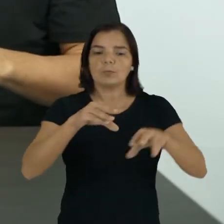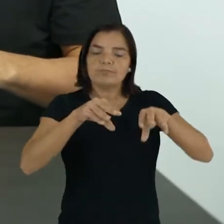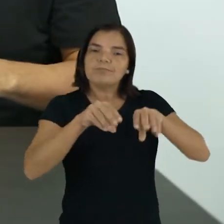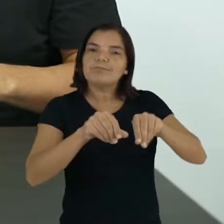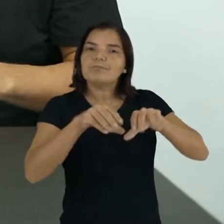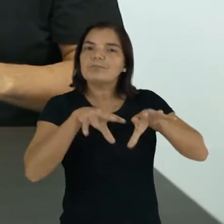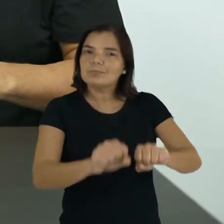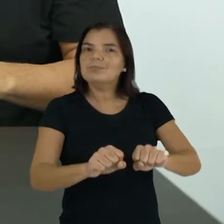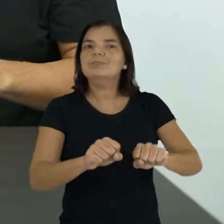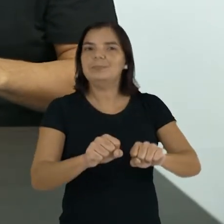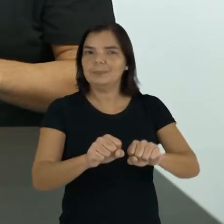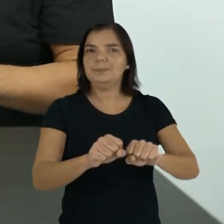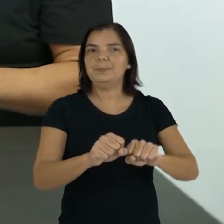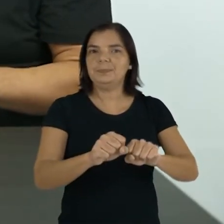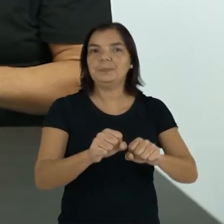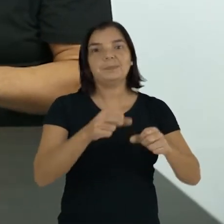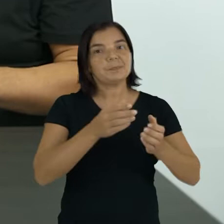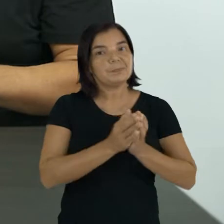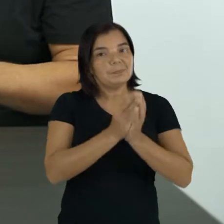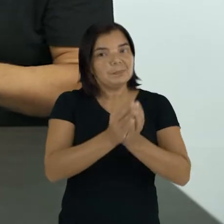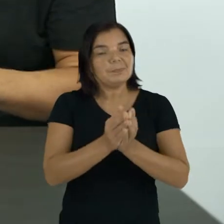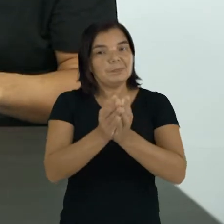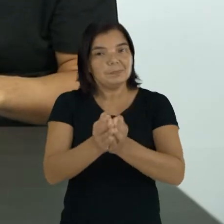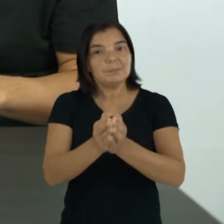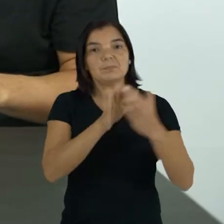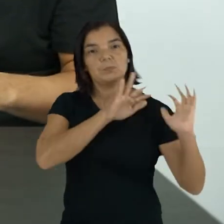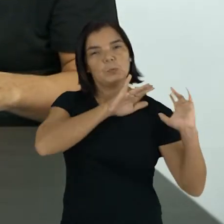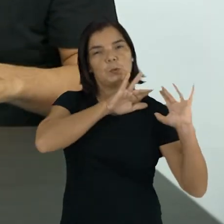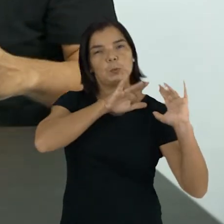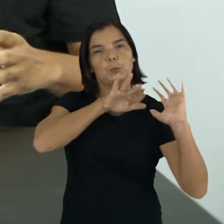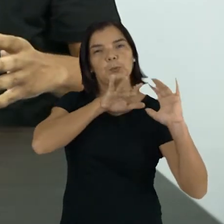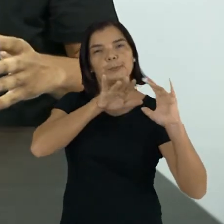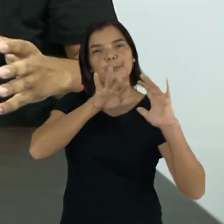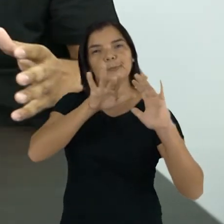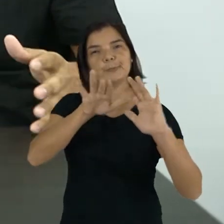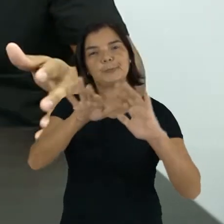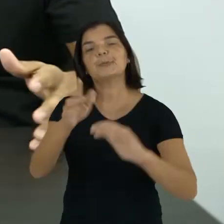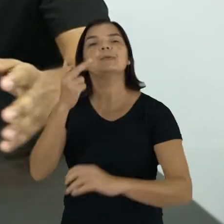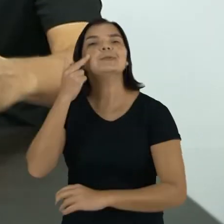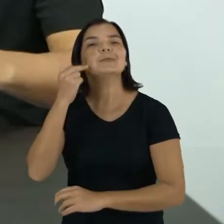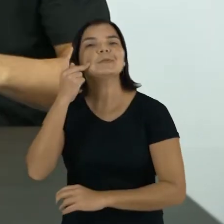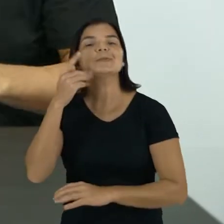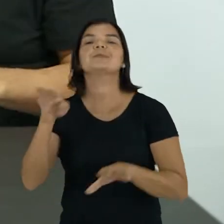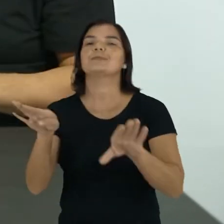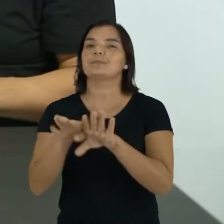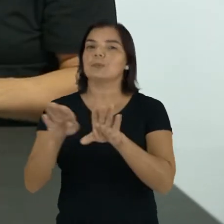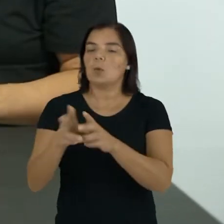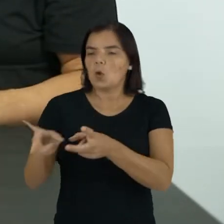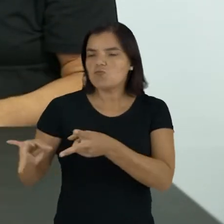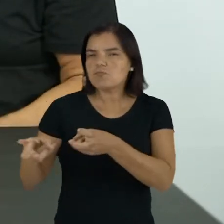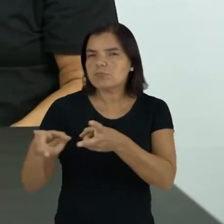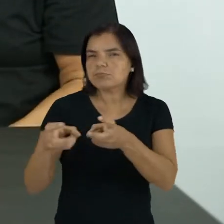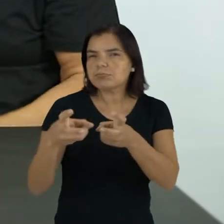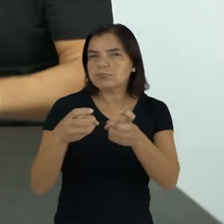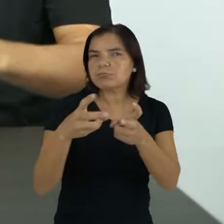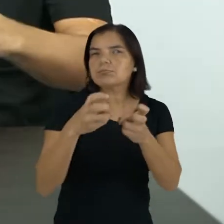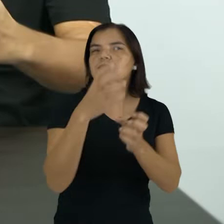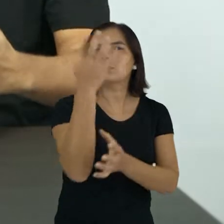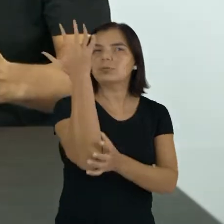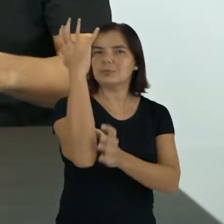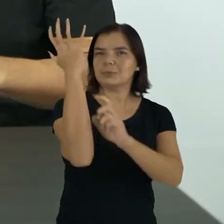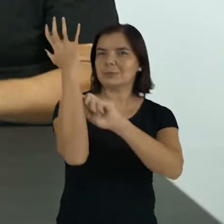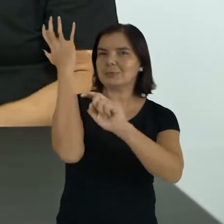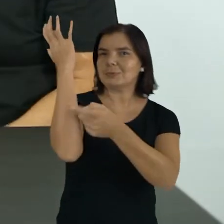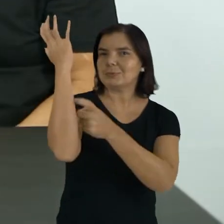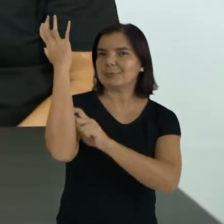falei, de nordestinos que chegavam em grande quantidade e de bolivianos que estavam explorando esses seringais